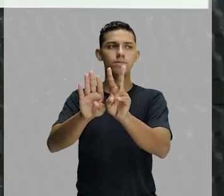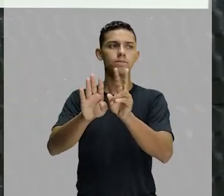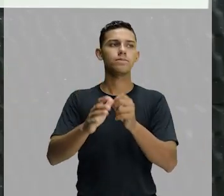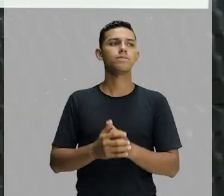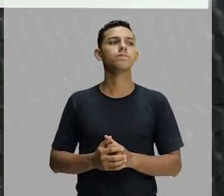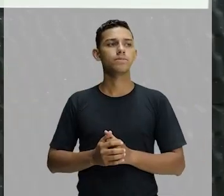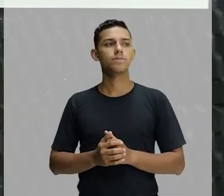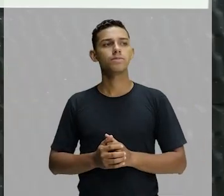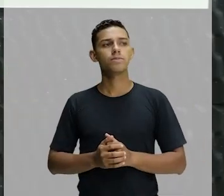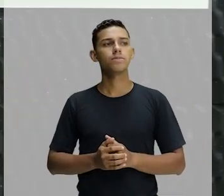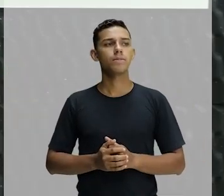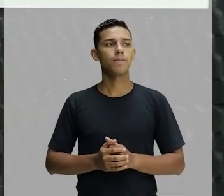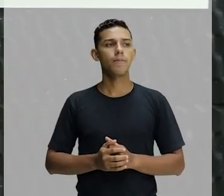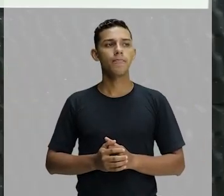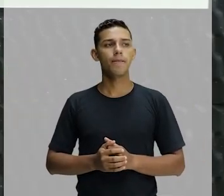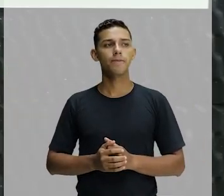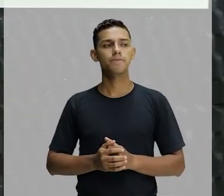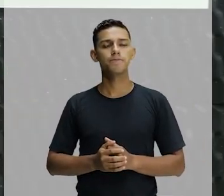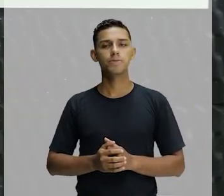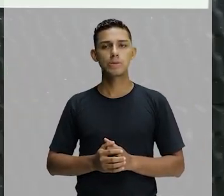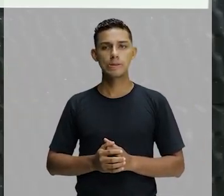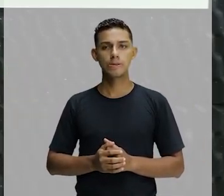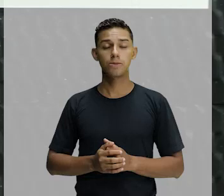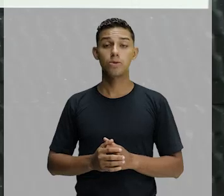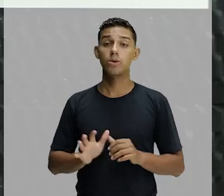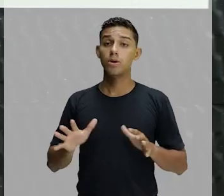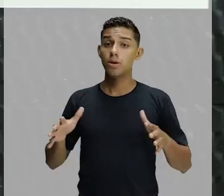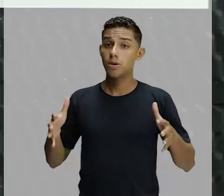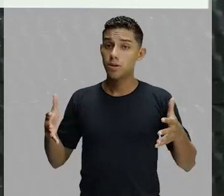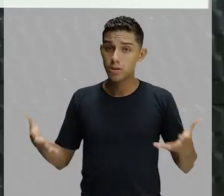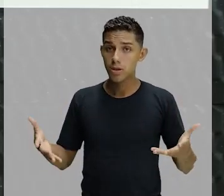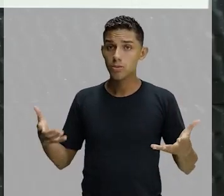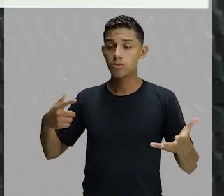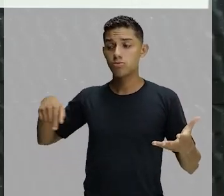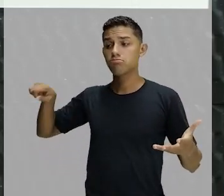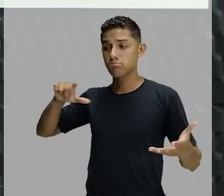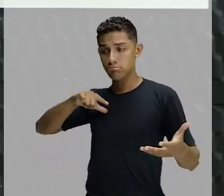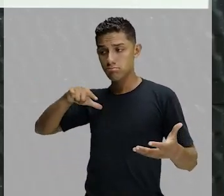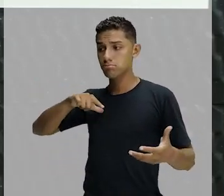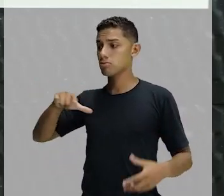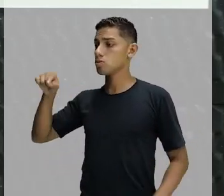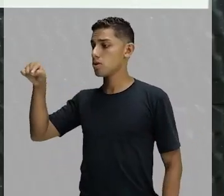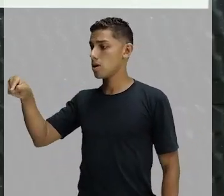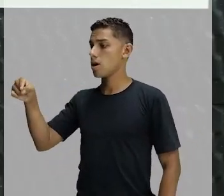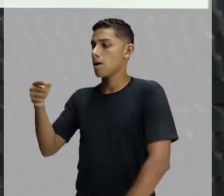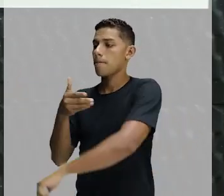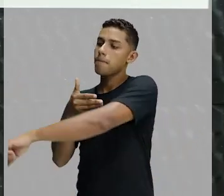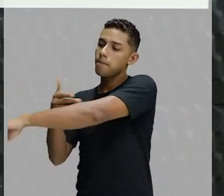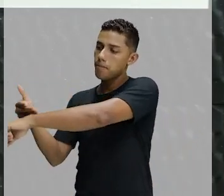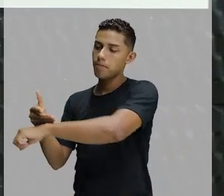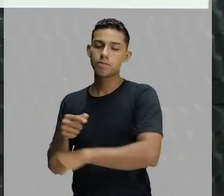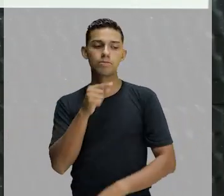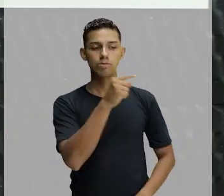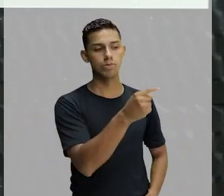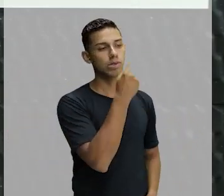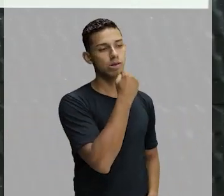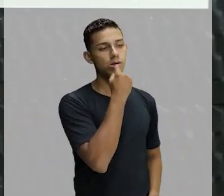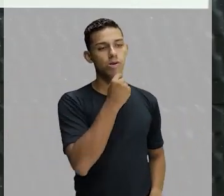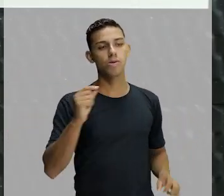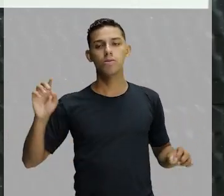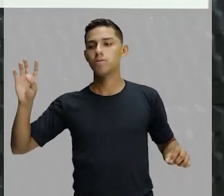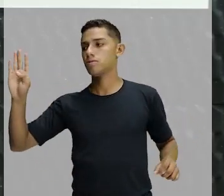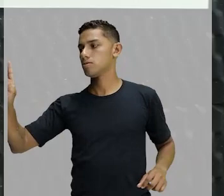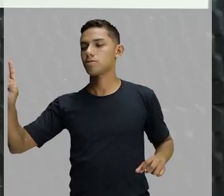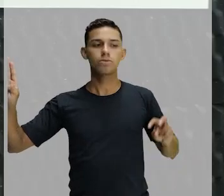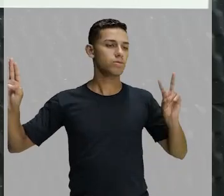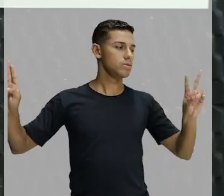ficar V e B. Ou seja, eu tenho aqui um indivíduo heterozigoto, ou seja, ele